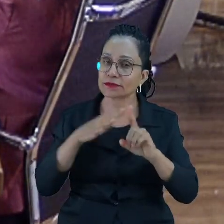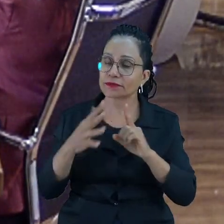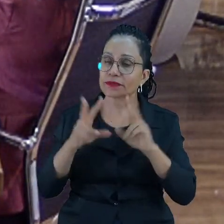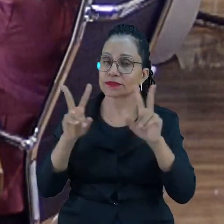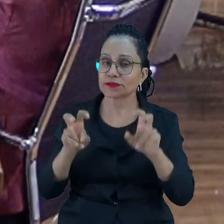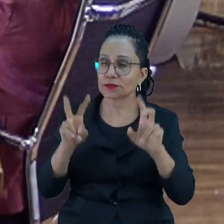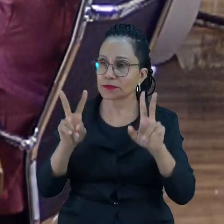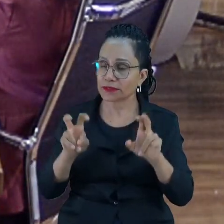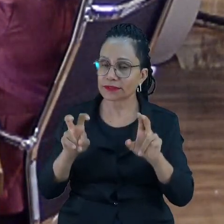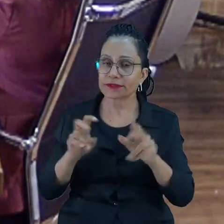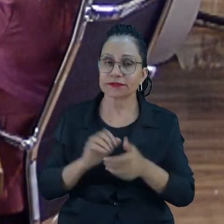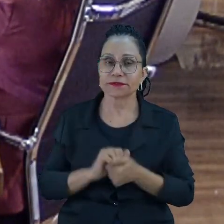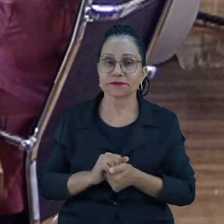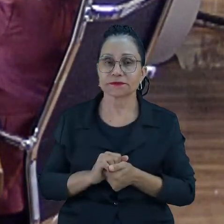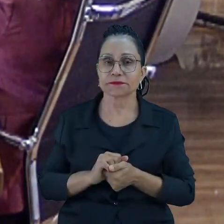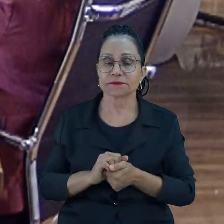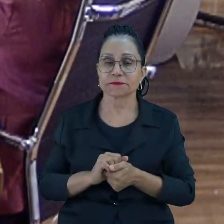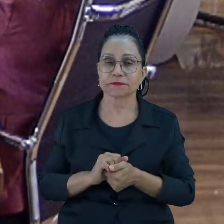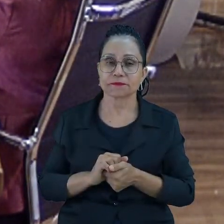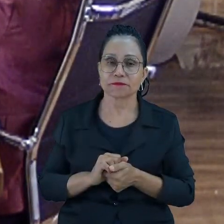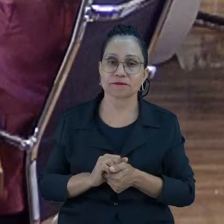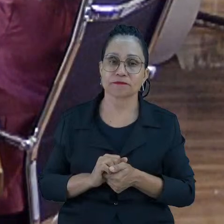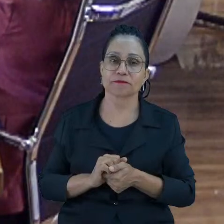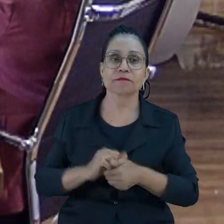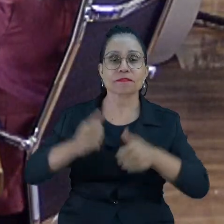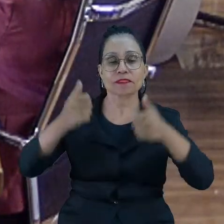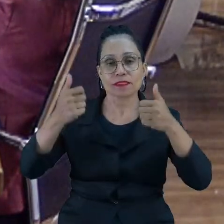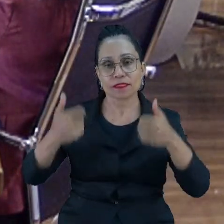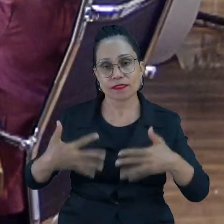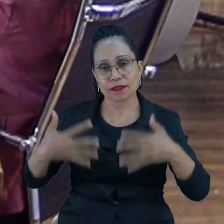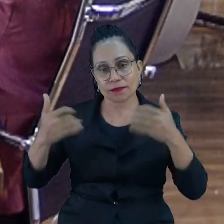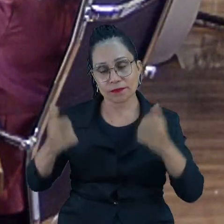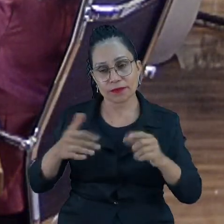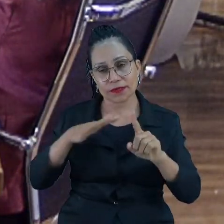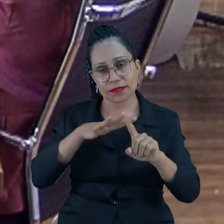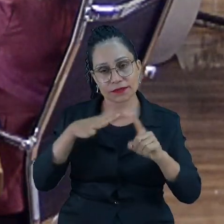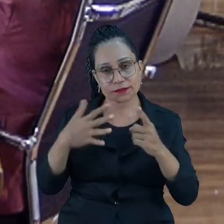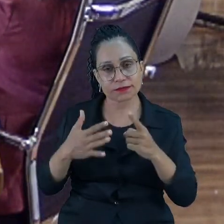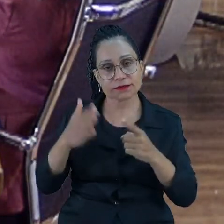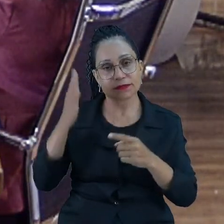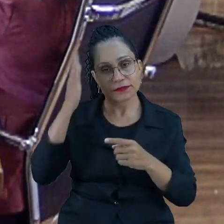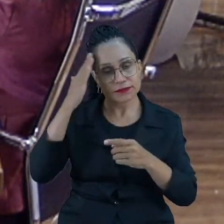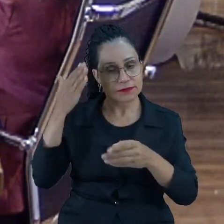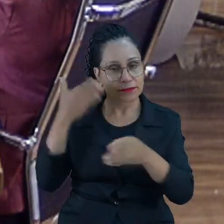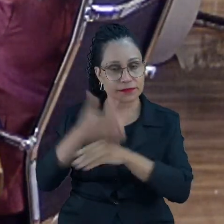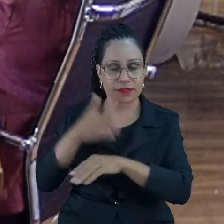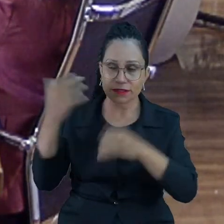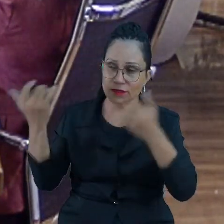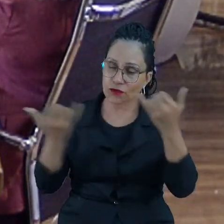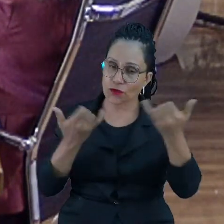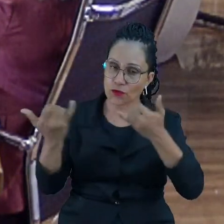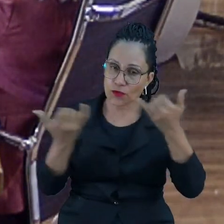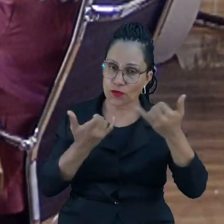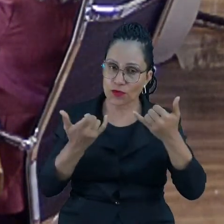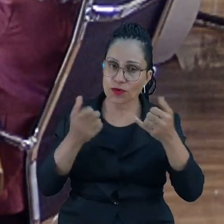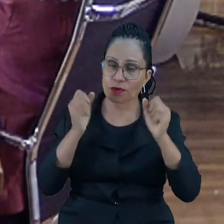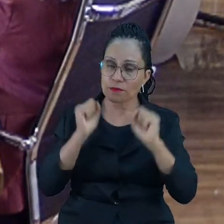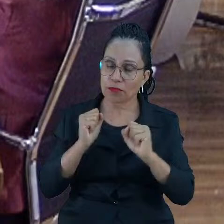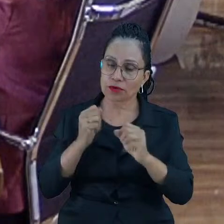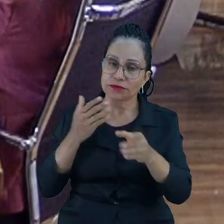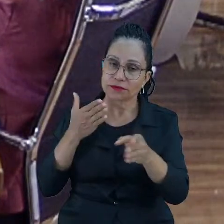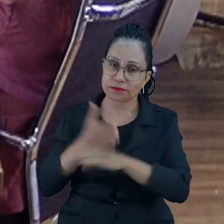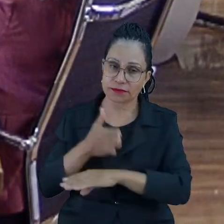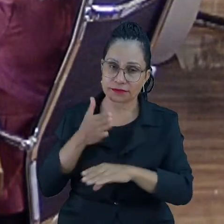temas. Né? Perfeito. Falar o que está sendo feito para que a sociedade tenha acesso a essas informações e possa participar.